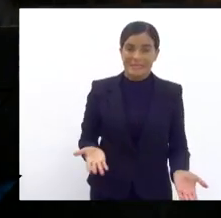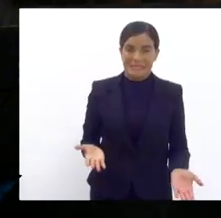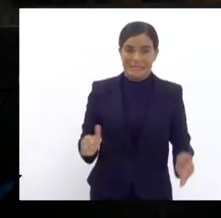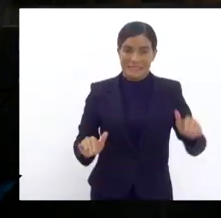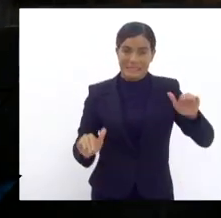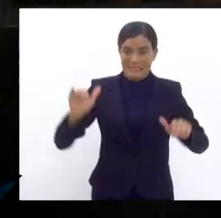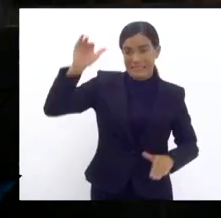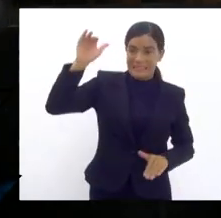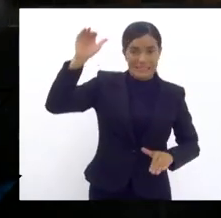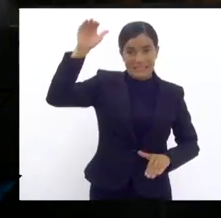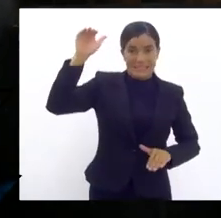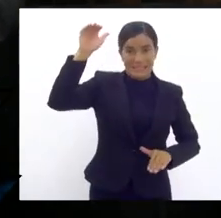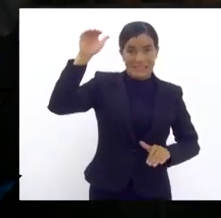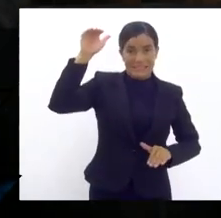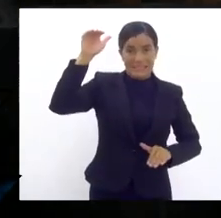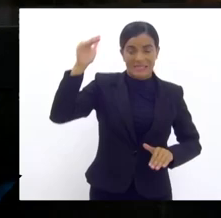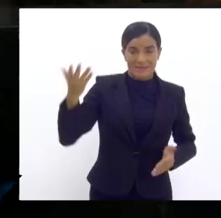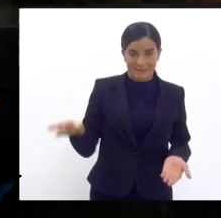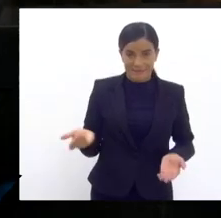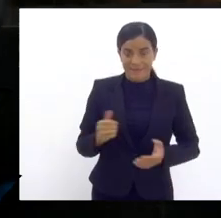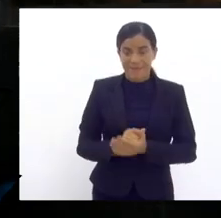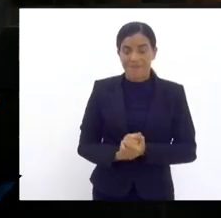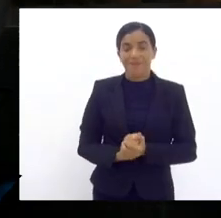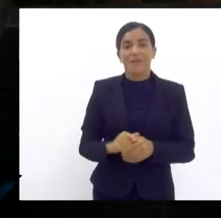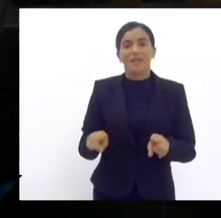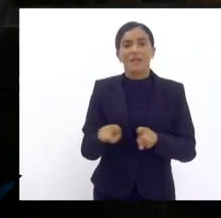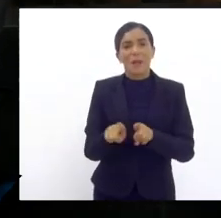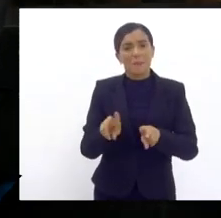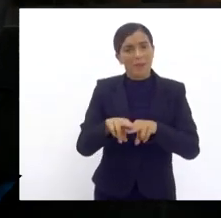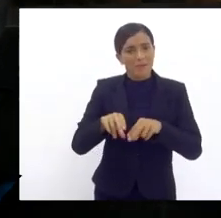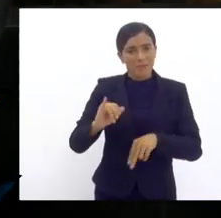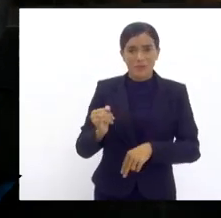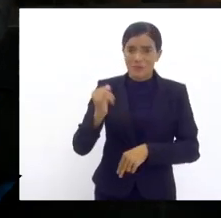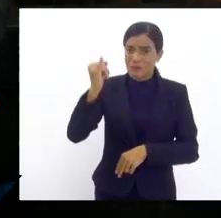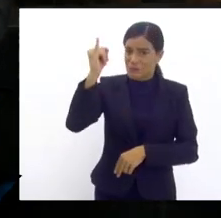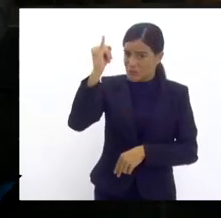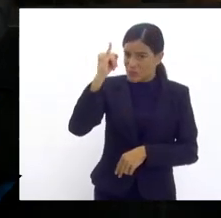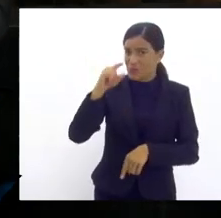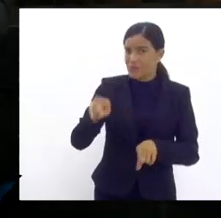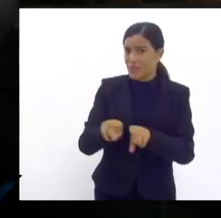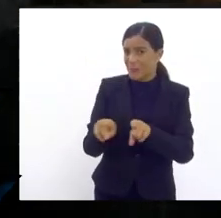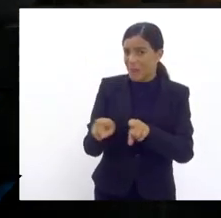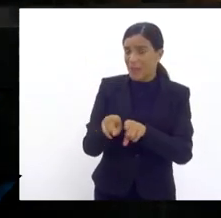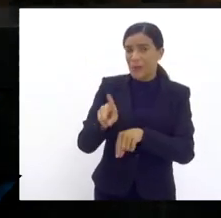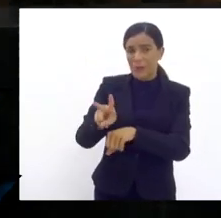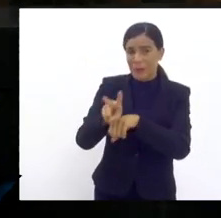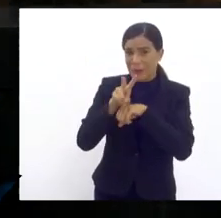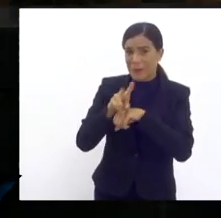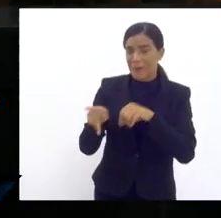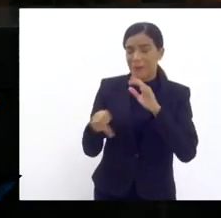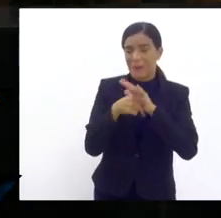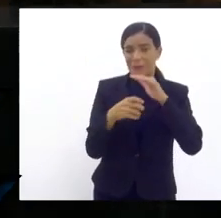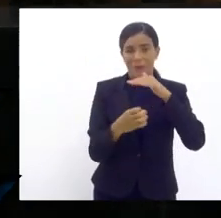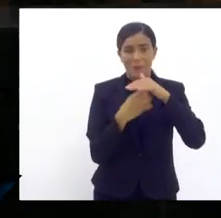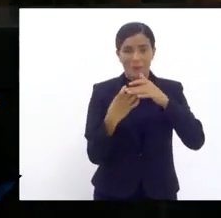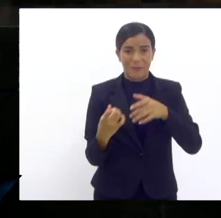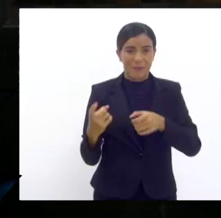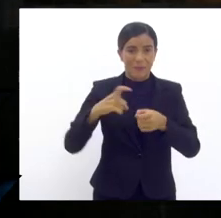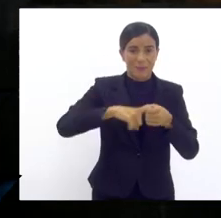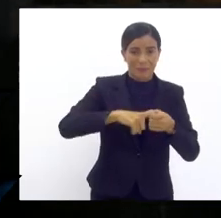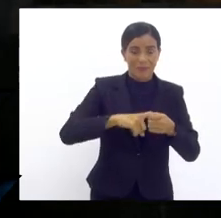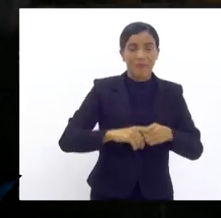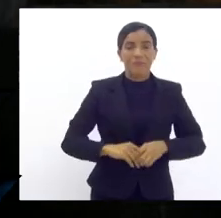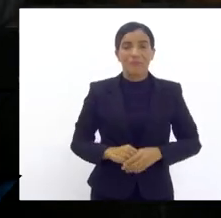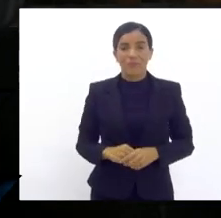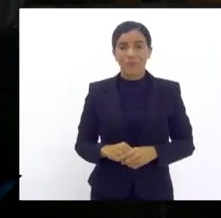pelo juros dos cartões de crédito e nem pelo juro dos consignados Porque eu só pensa bem